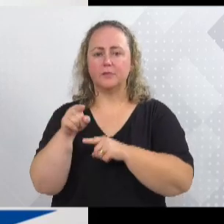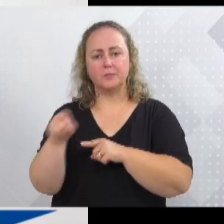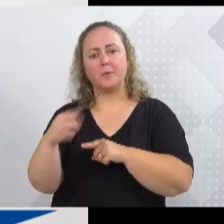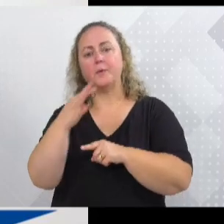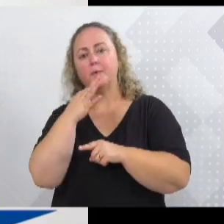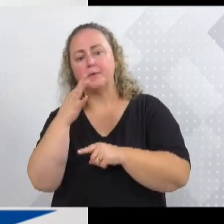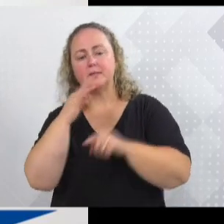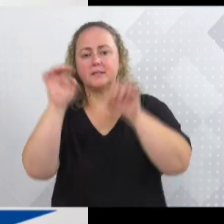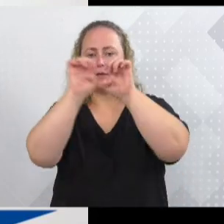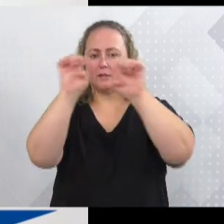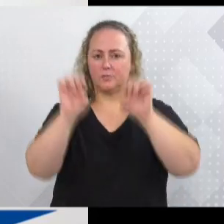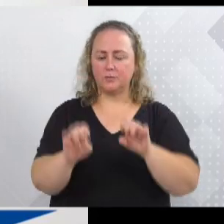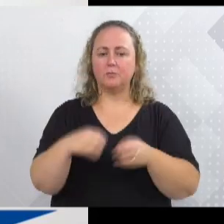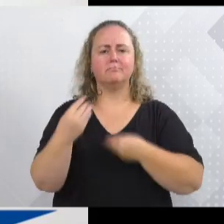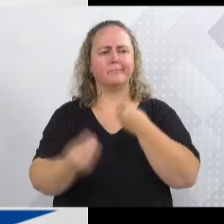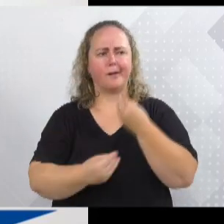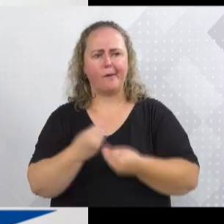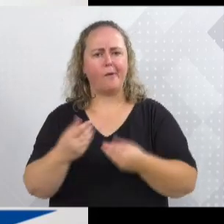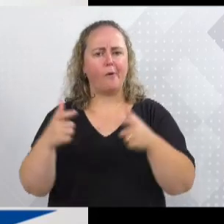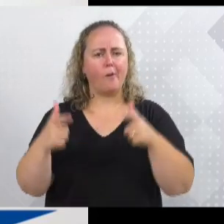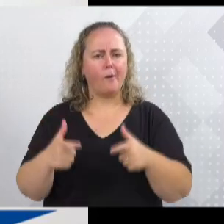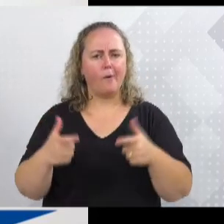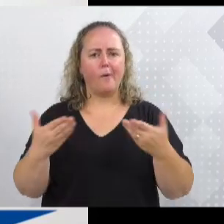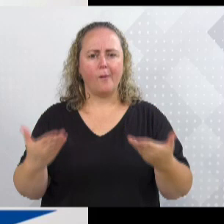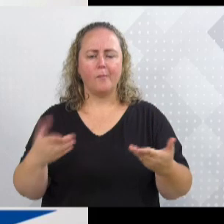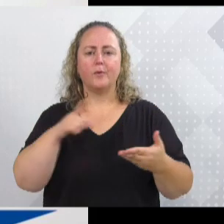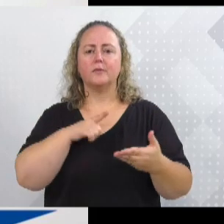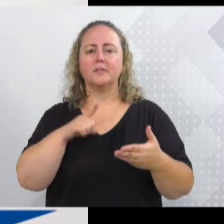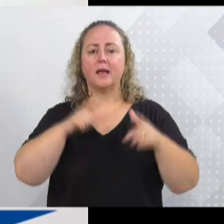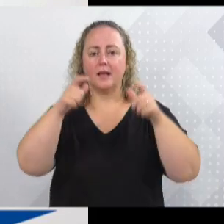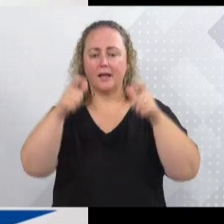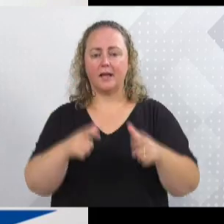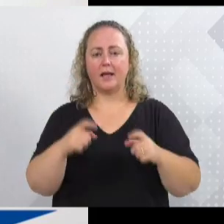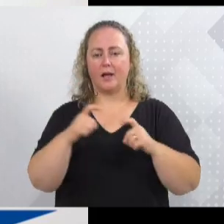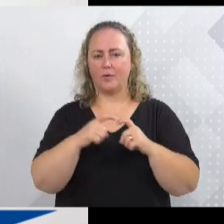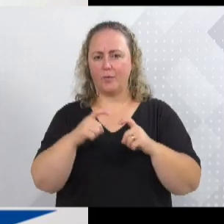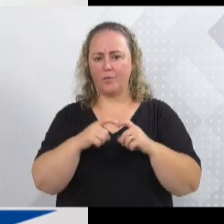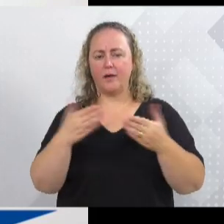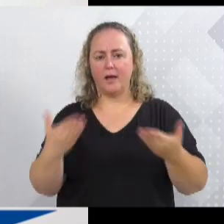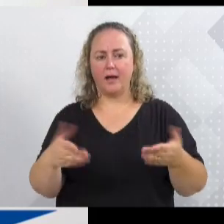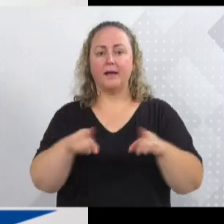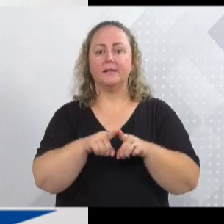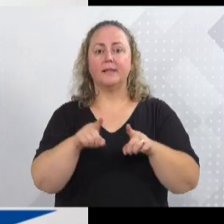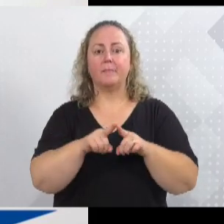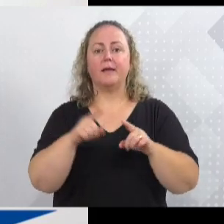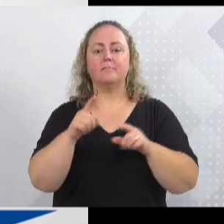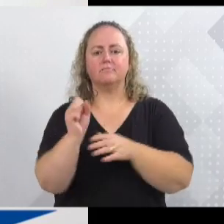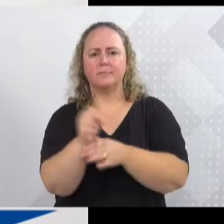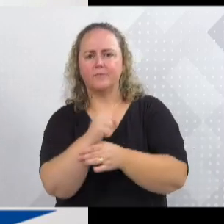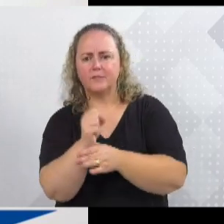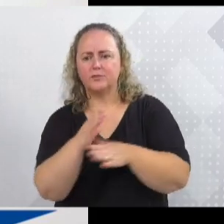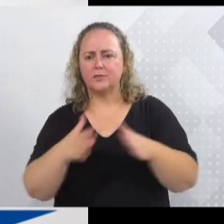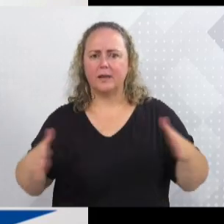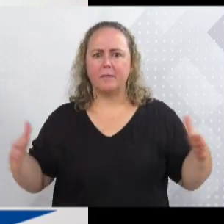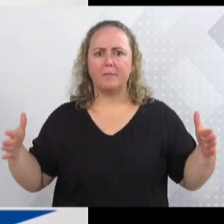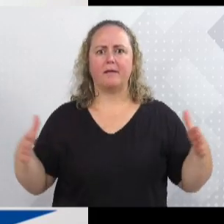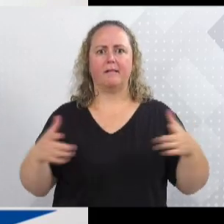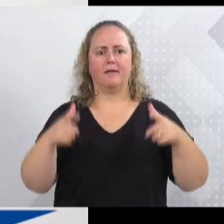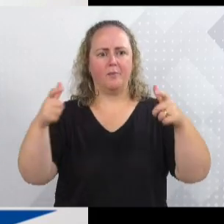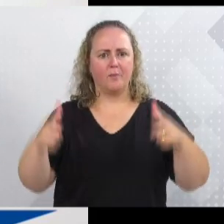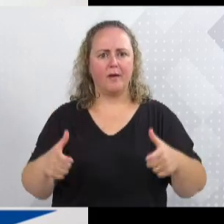nossa estrutura, desde dos consultórios até toda a clínica de fisioterapia.